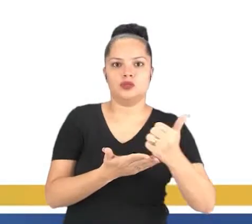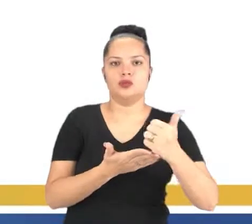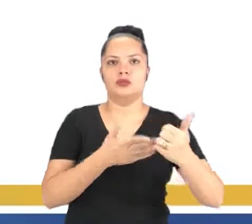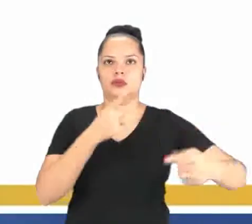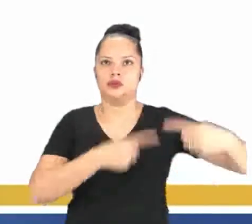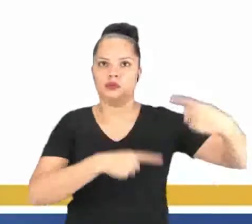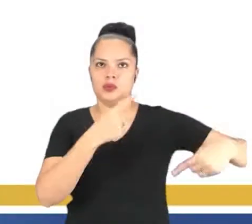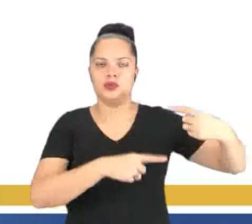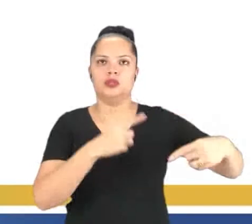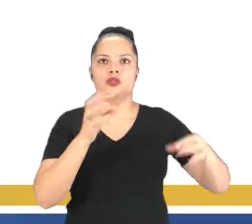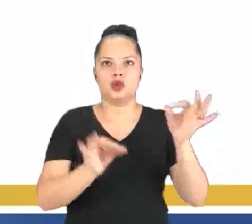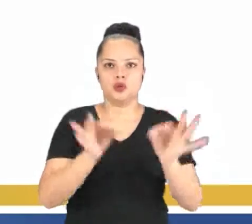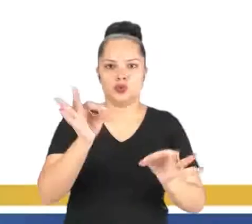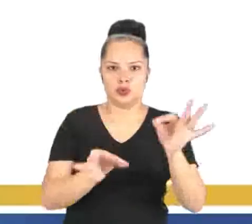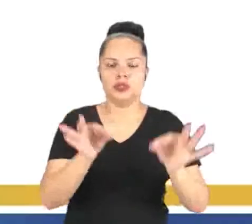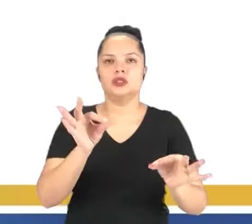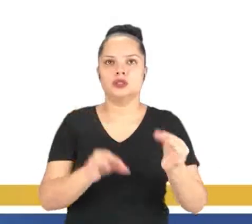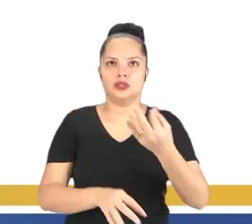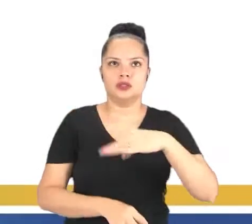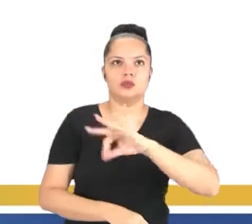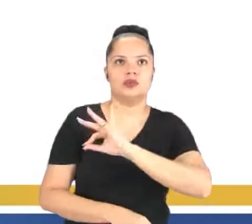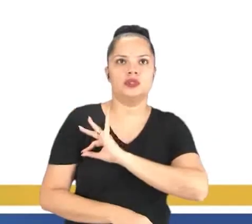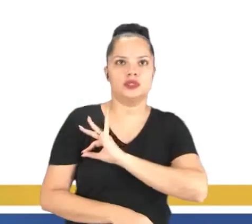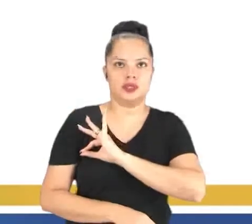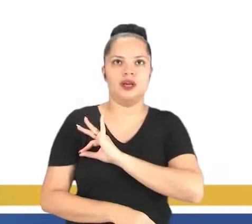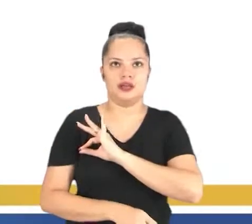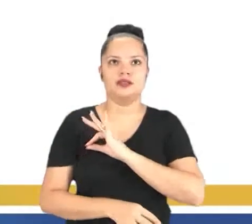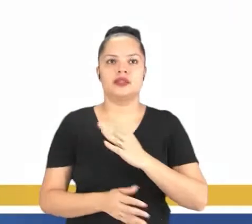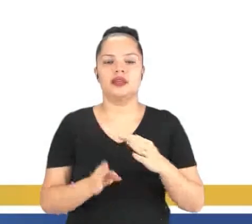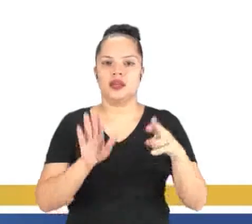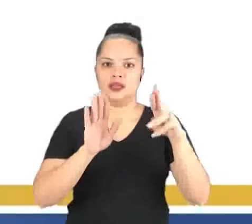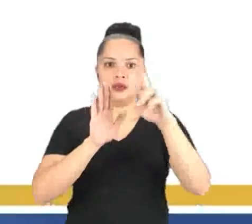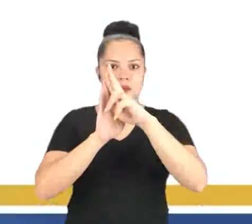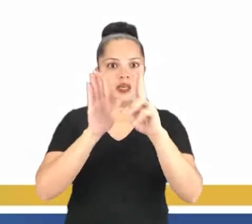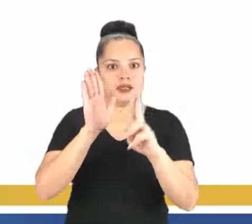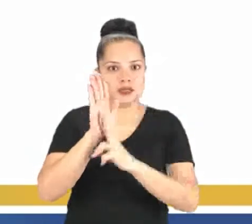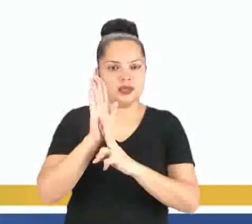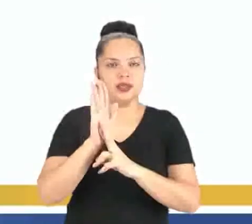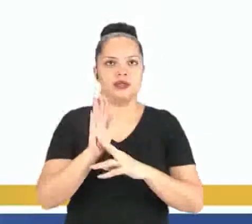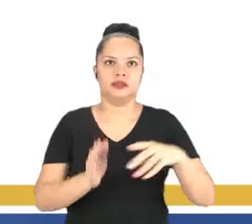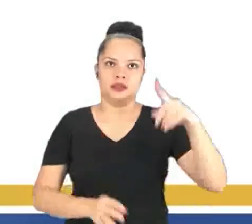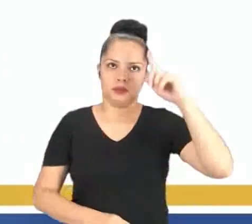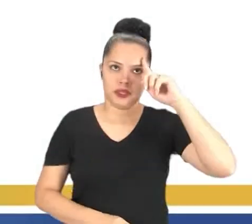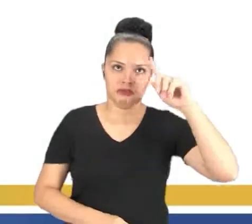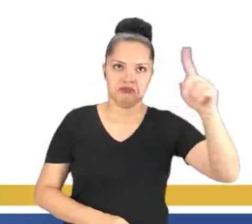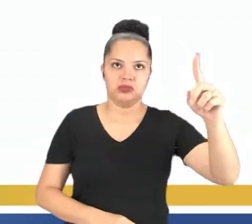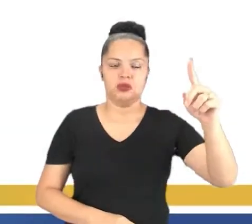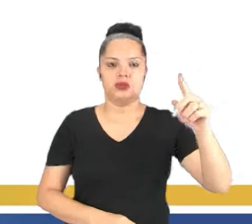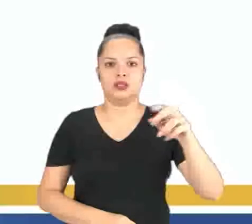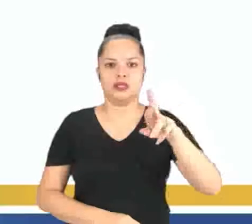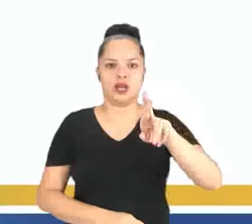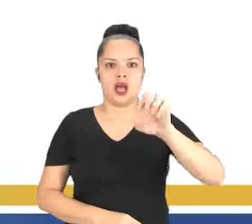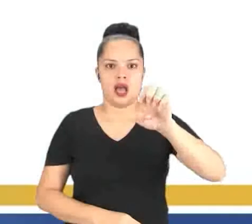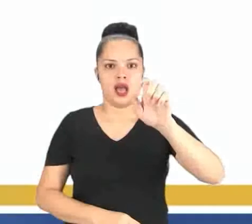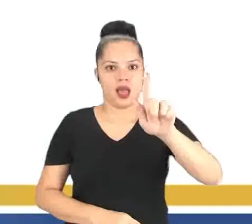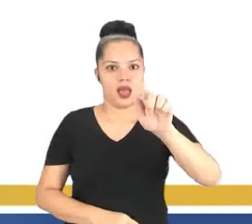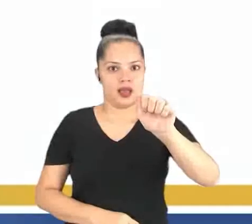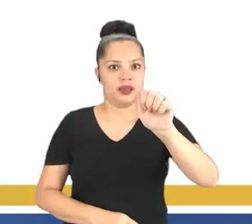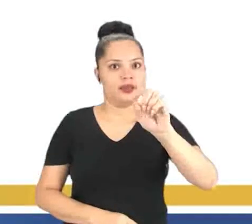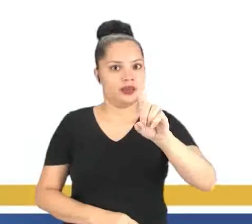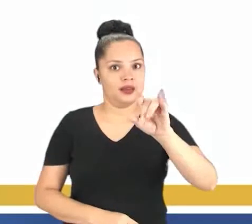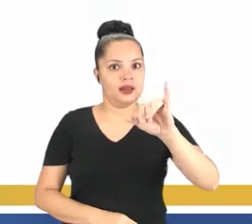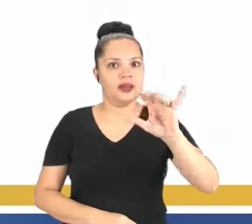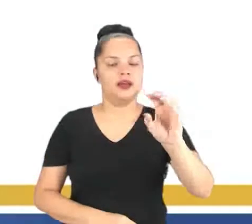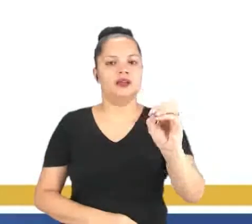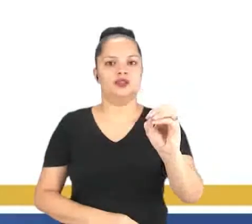religiões até o Cras ia de regadinho né primeiras grandes civilizações das quais temos notícia organizava-se muito